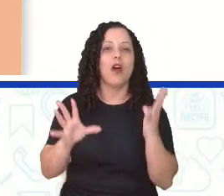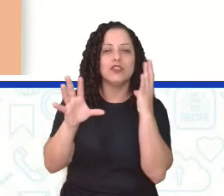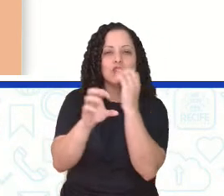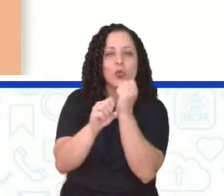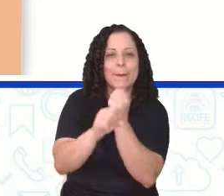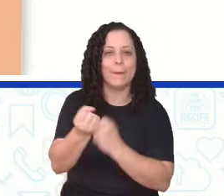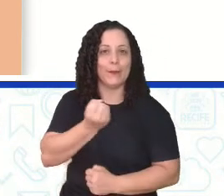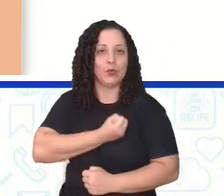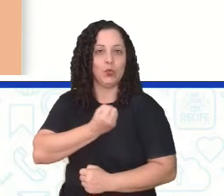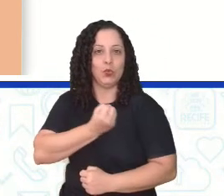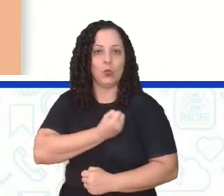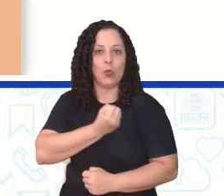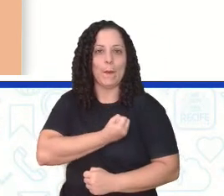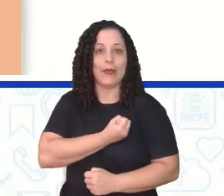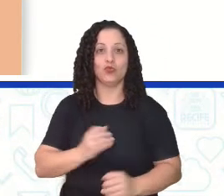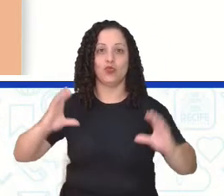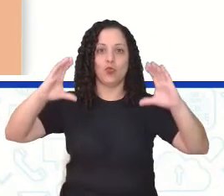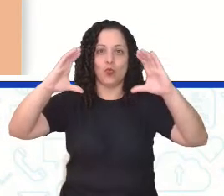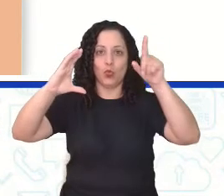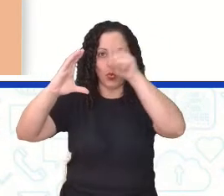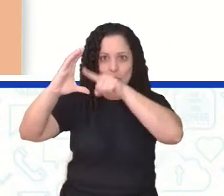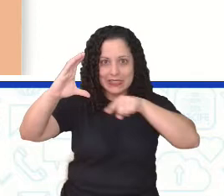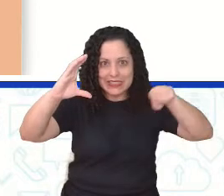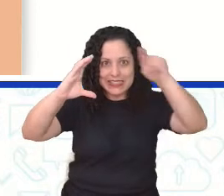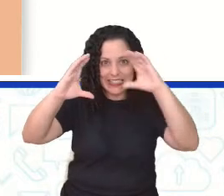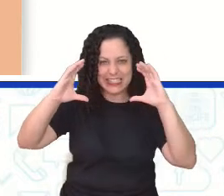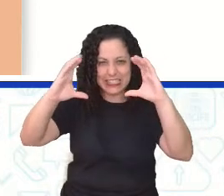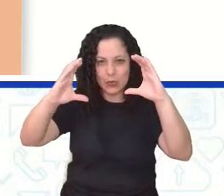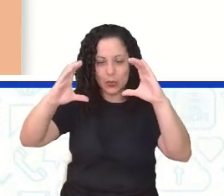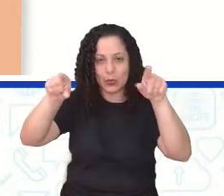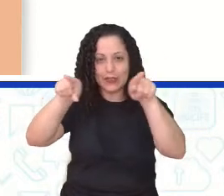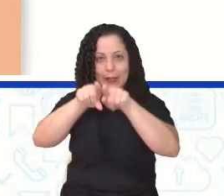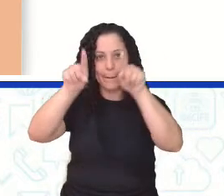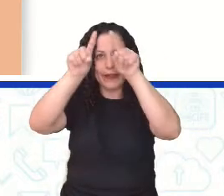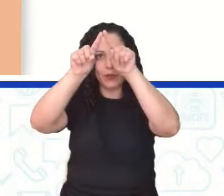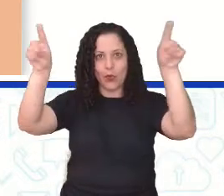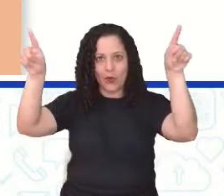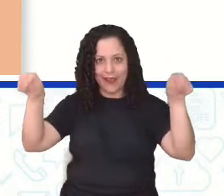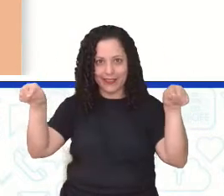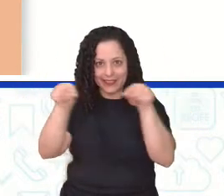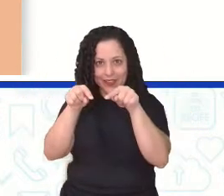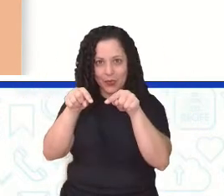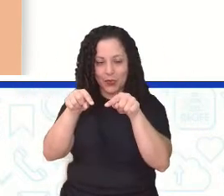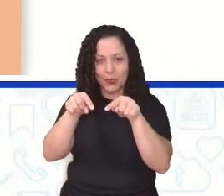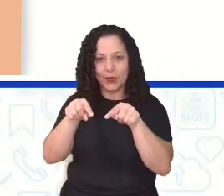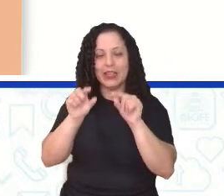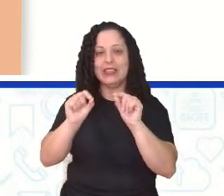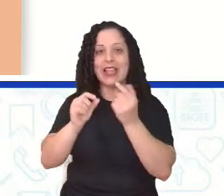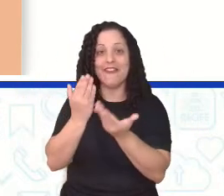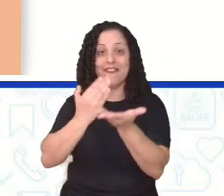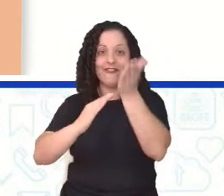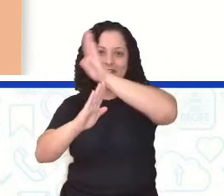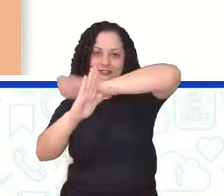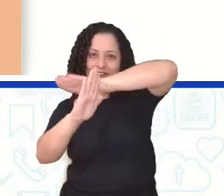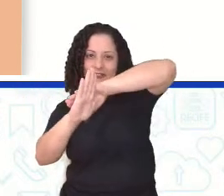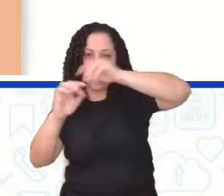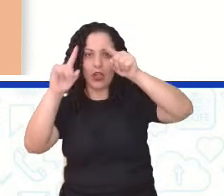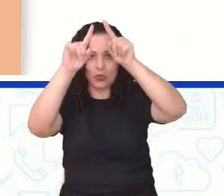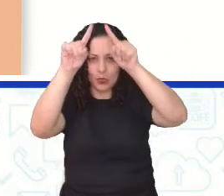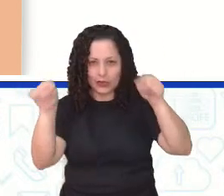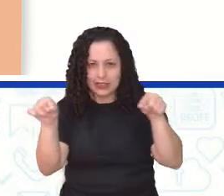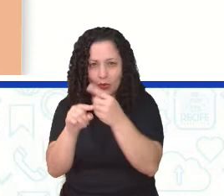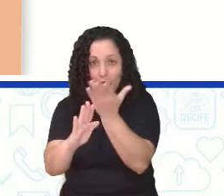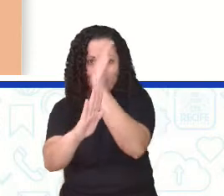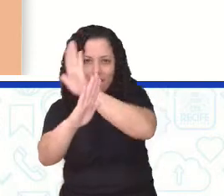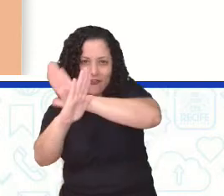que estão dentro do círculo e do retângulo, mas que estão fora do triângulo? O que é que você tem que saber aí?